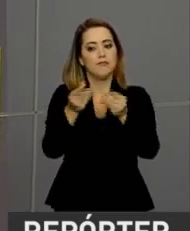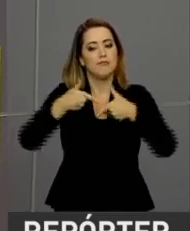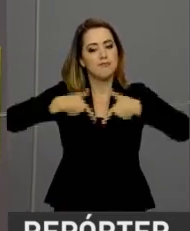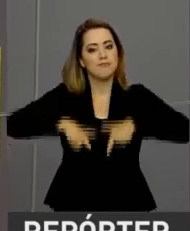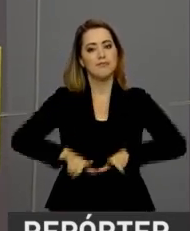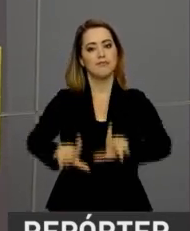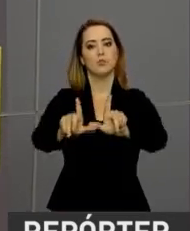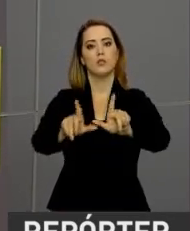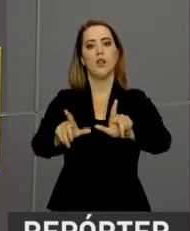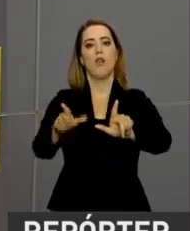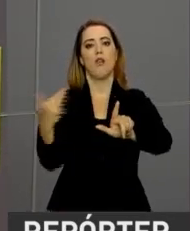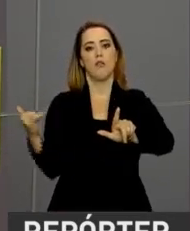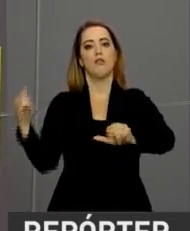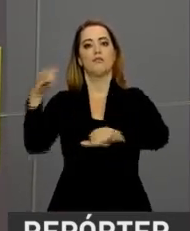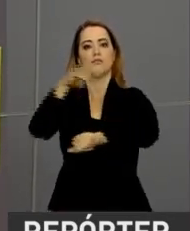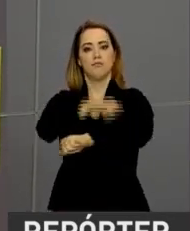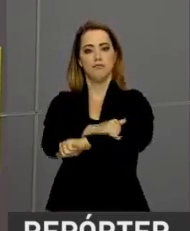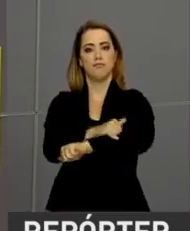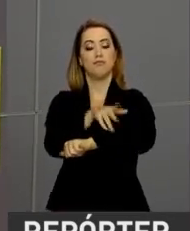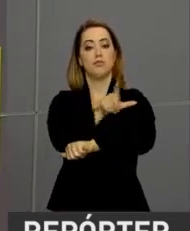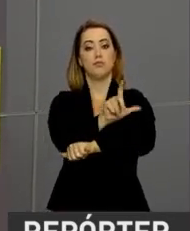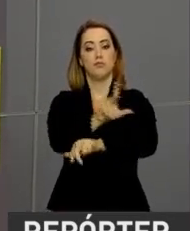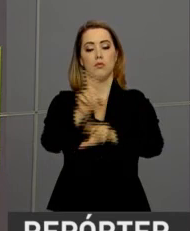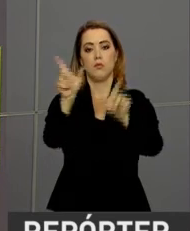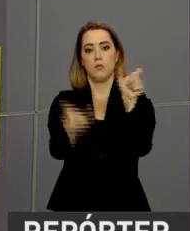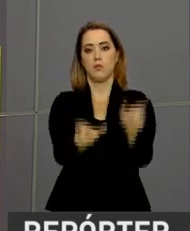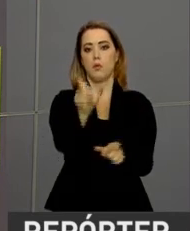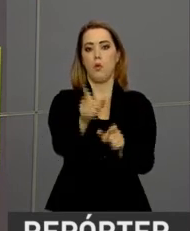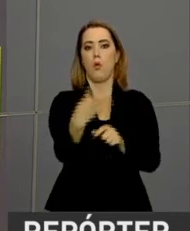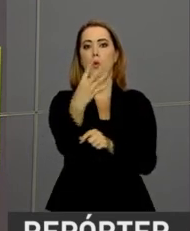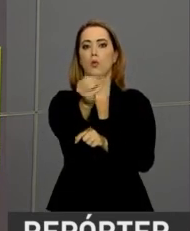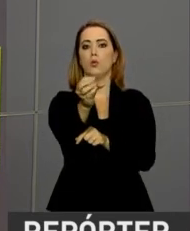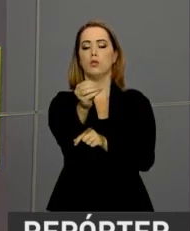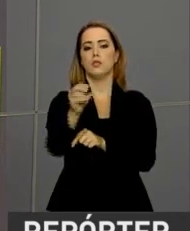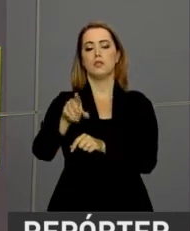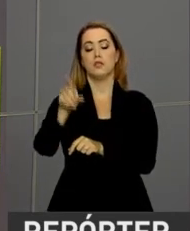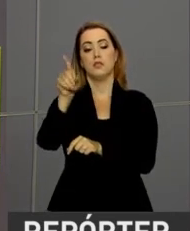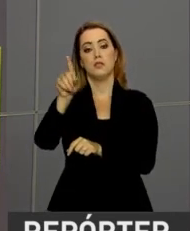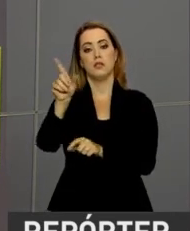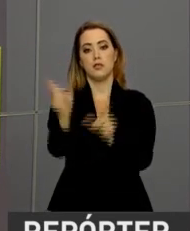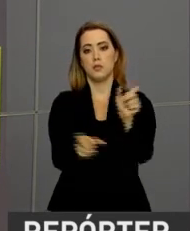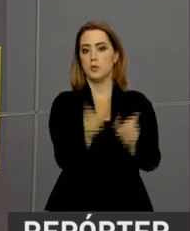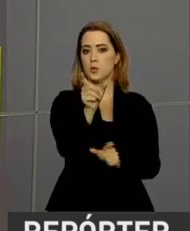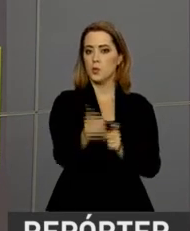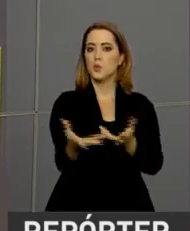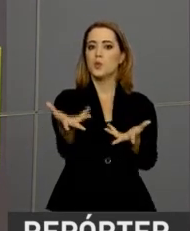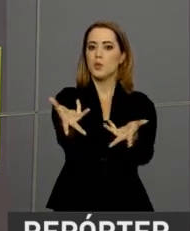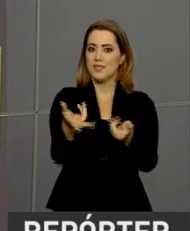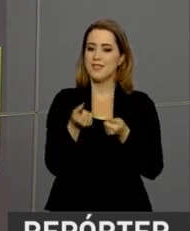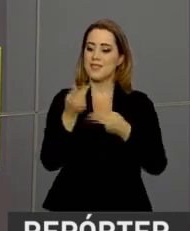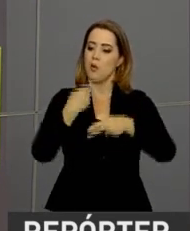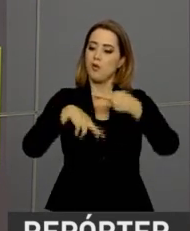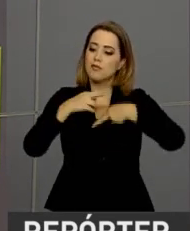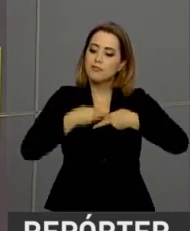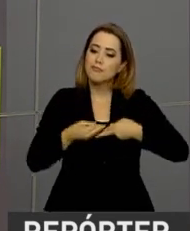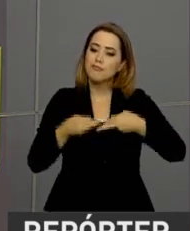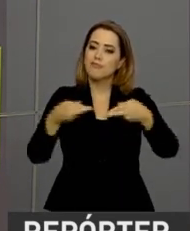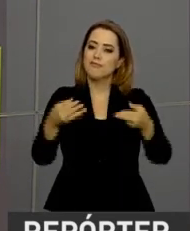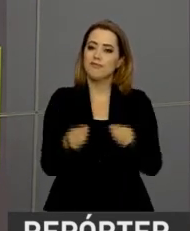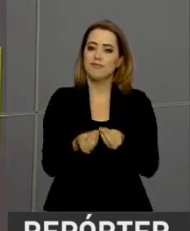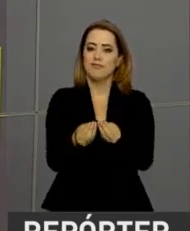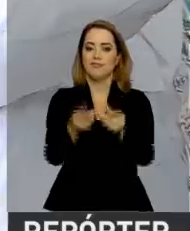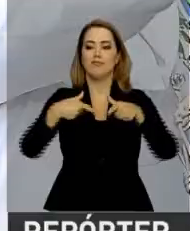aeronáutico em todo o país mais de 400 pessoas receberam a condecoração cerca de 180 delas só aqui no distrito